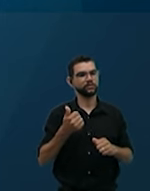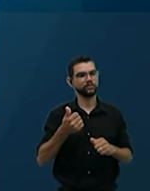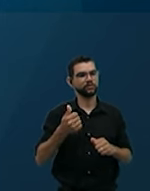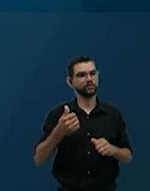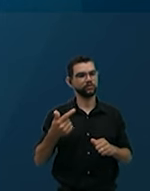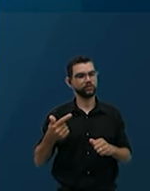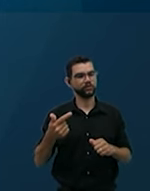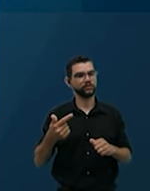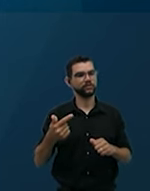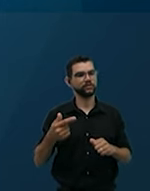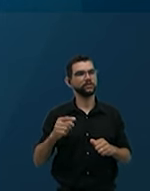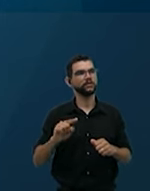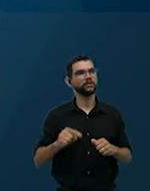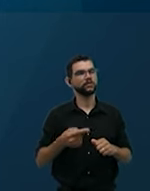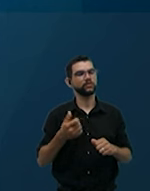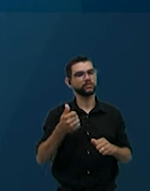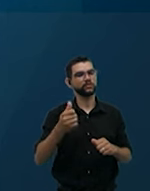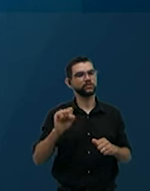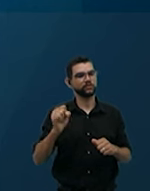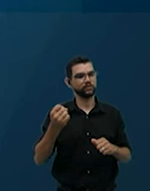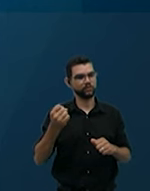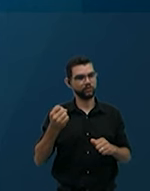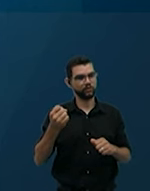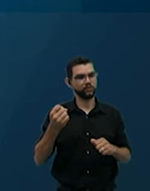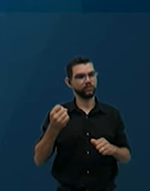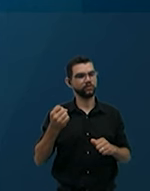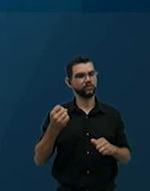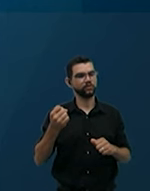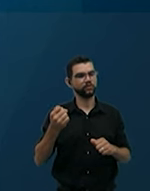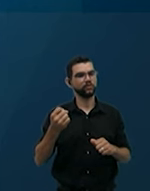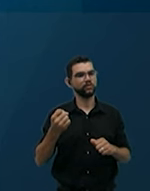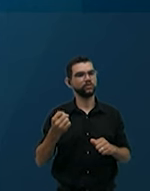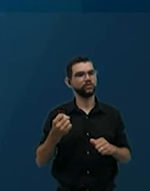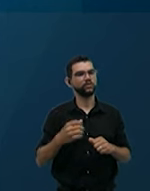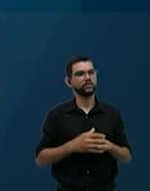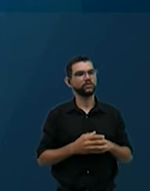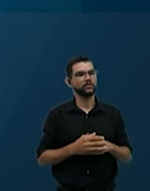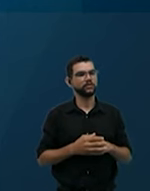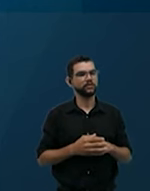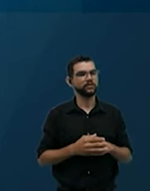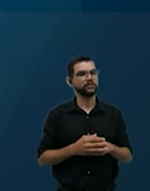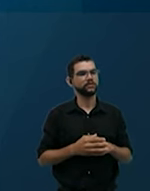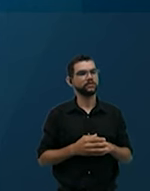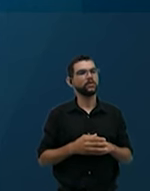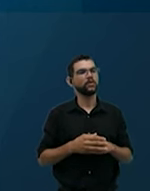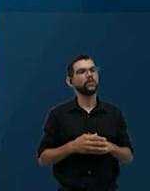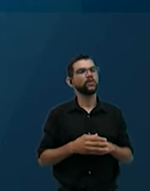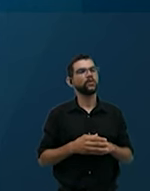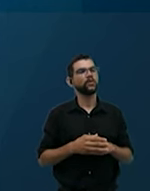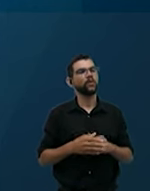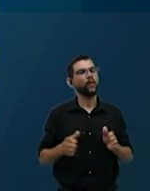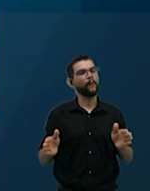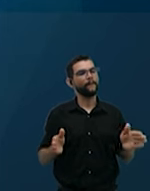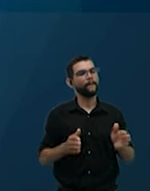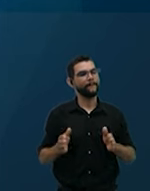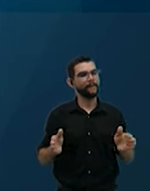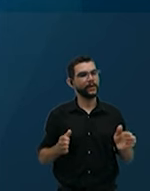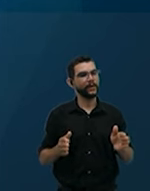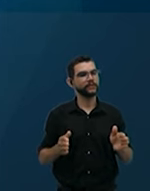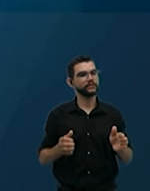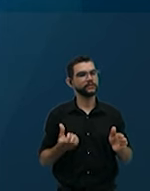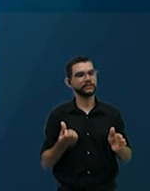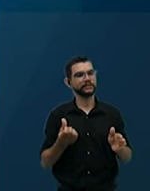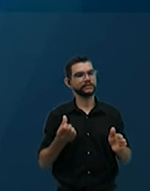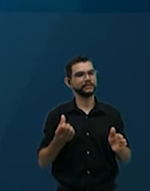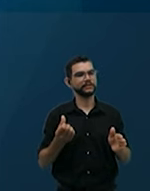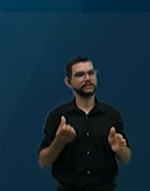lei. Comento que, ultrapassado o prazo de 60 dias fixados na lei, o pagamento dos valores previstos na